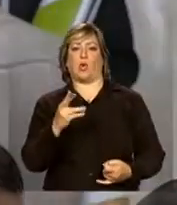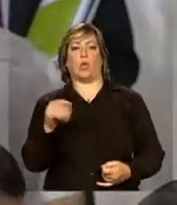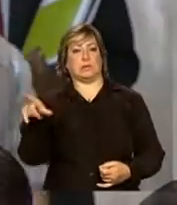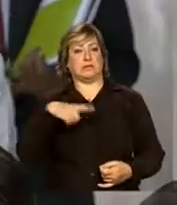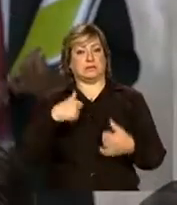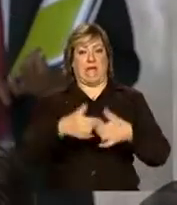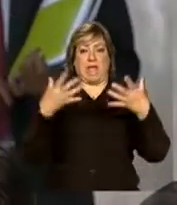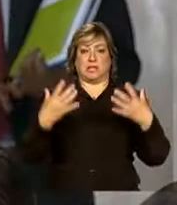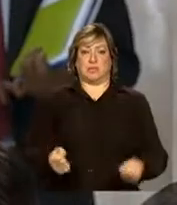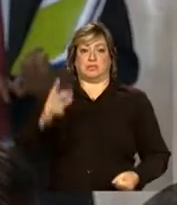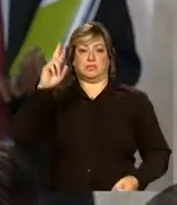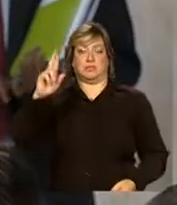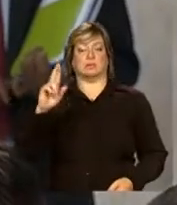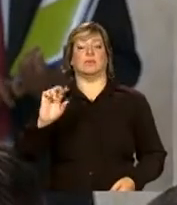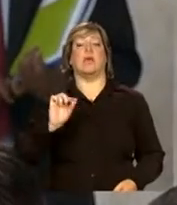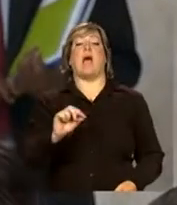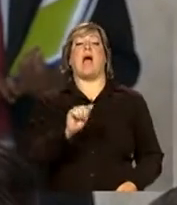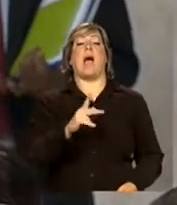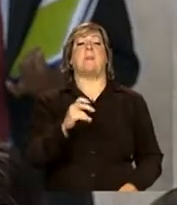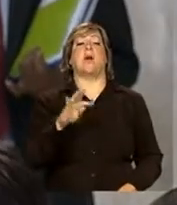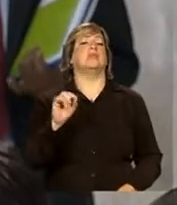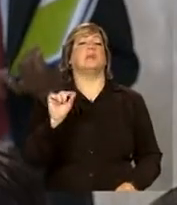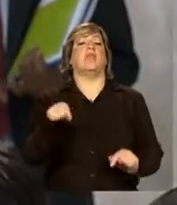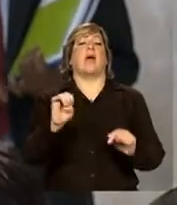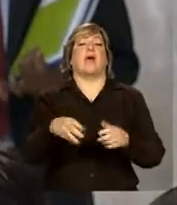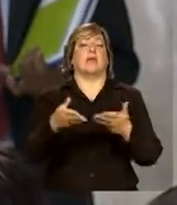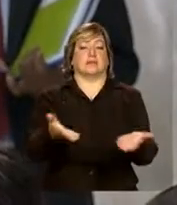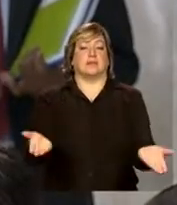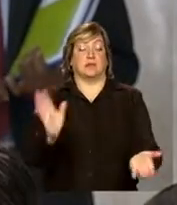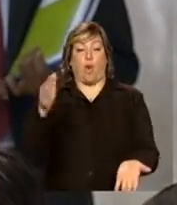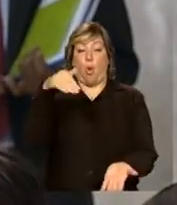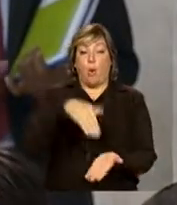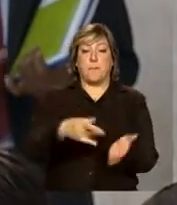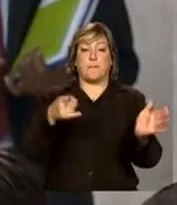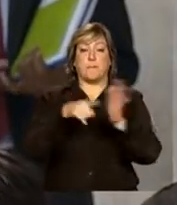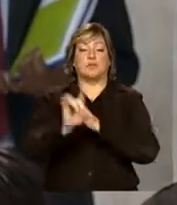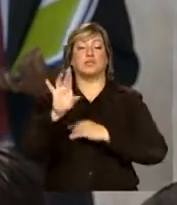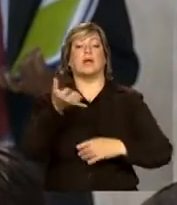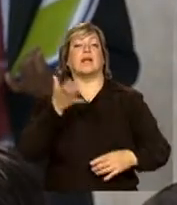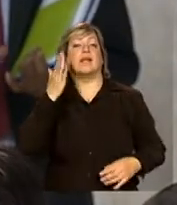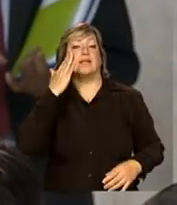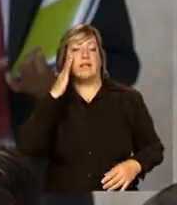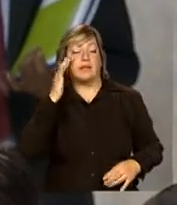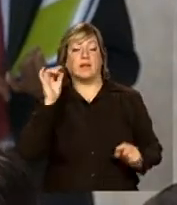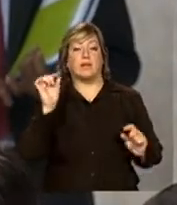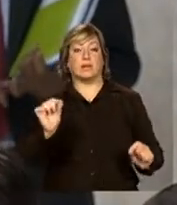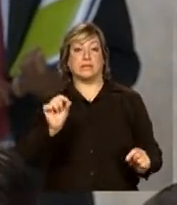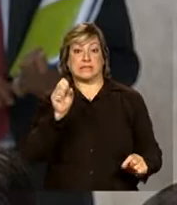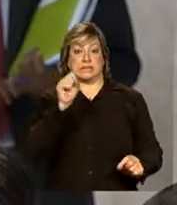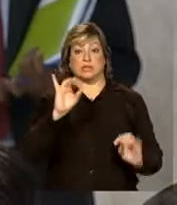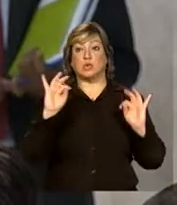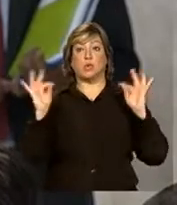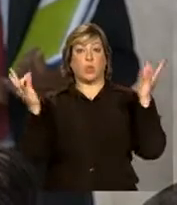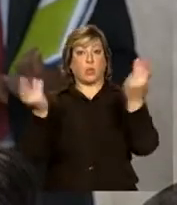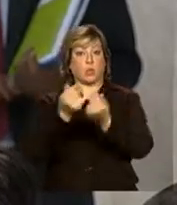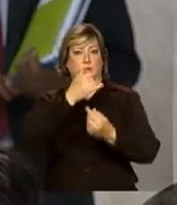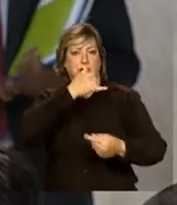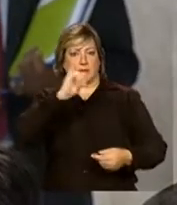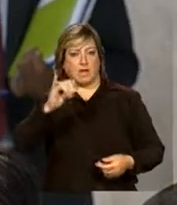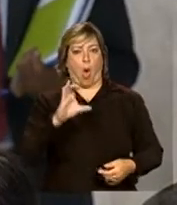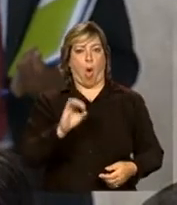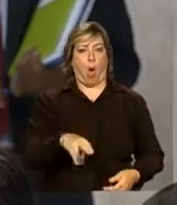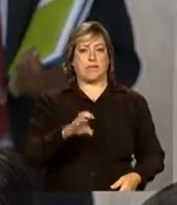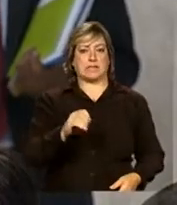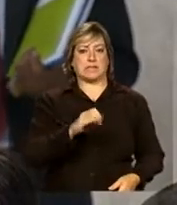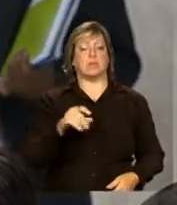assumindo, digamos, ou que aporte é esse? E como última pergunta, eu só queria entender se toda a energia das concessões que estão